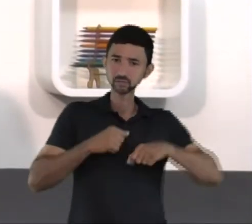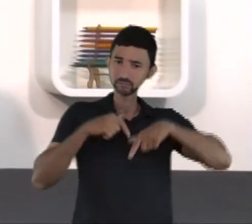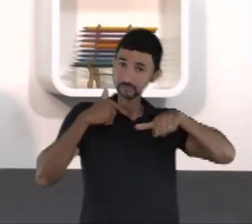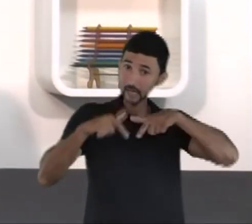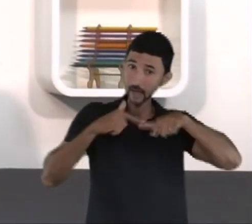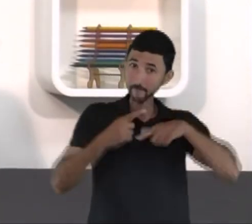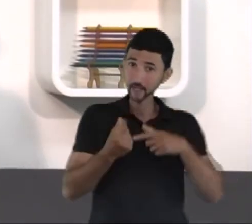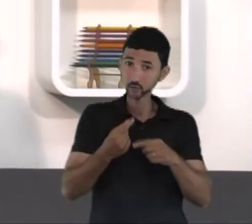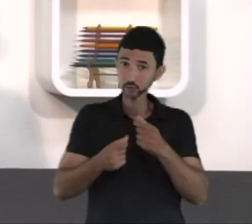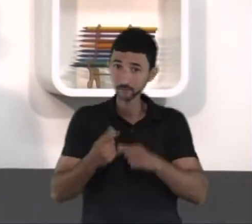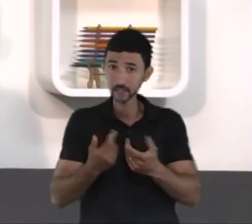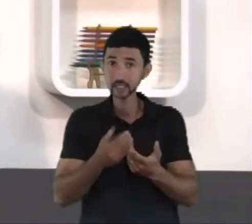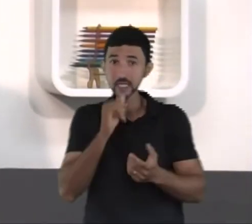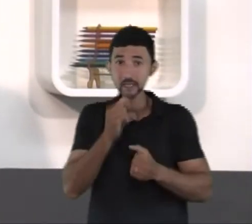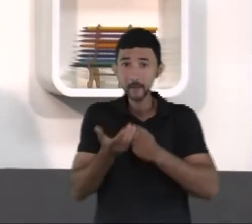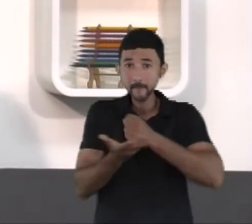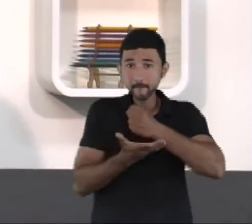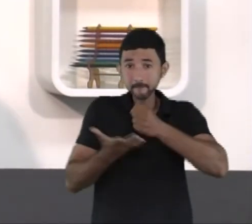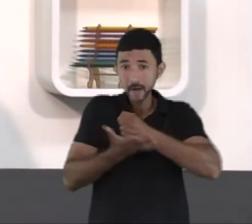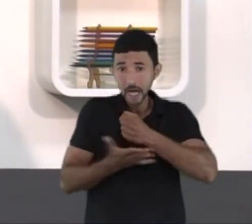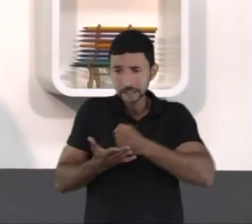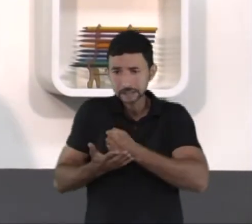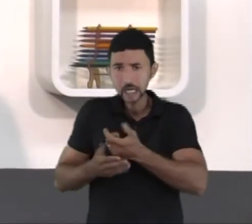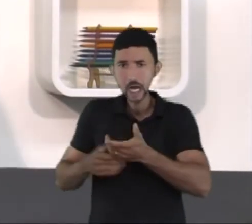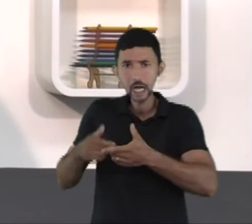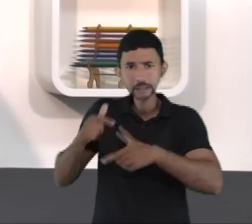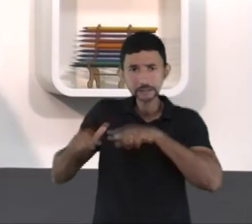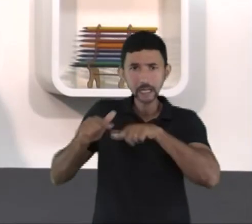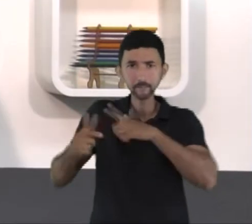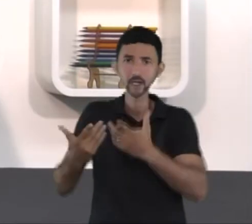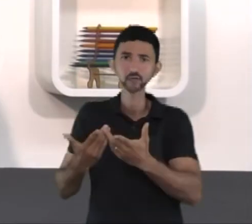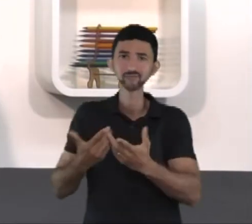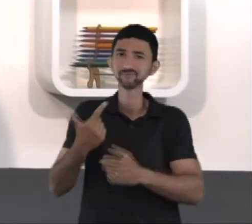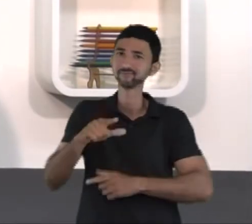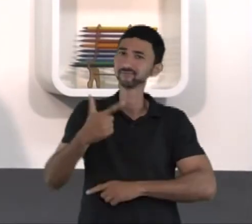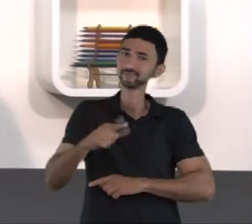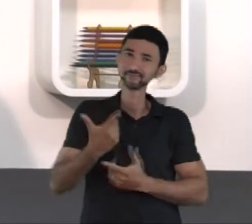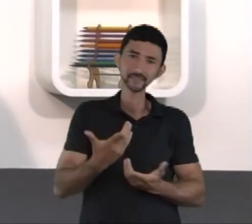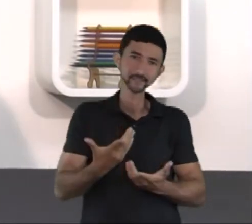econômica ela for baseada numa exploração. Se não tiver exploração, não tem